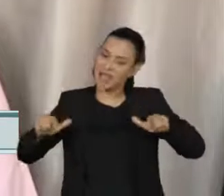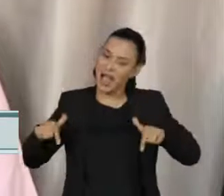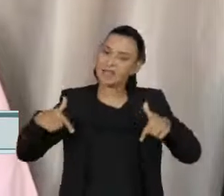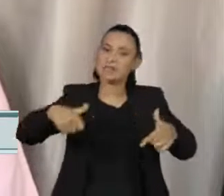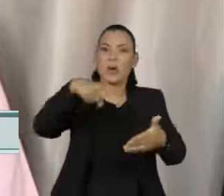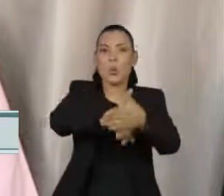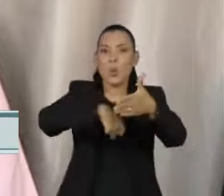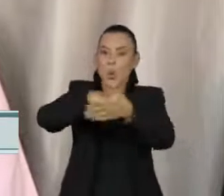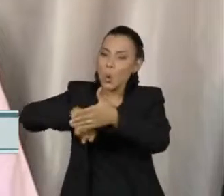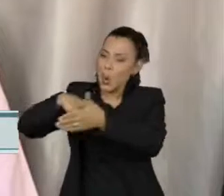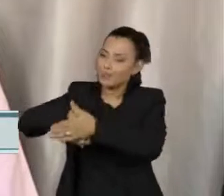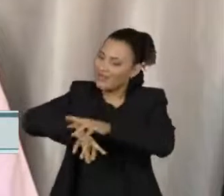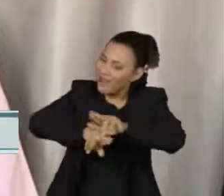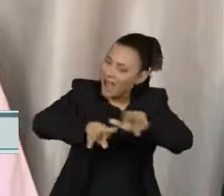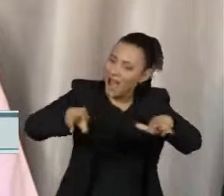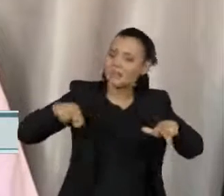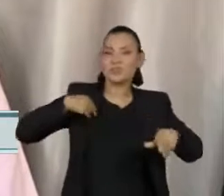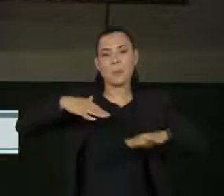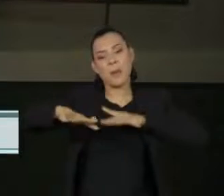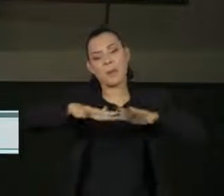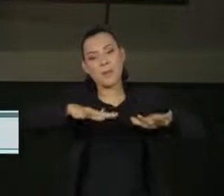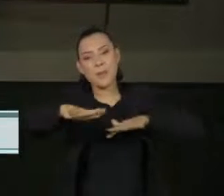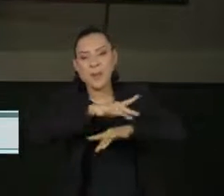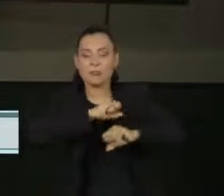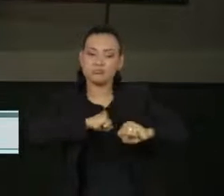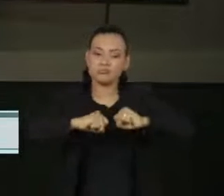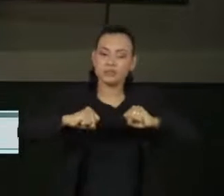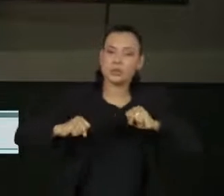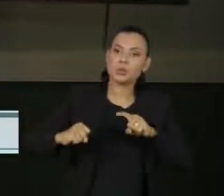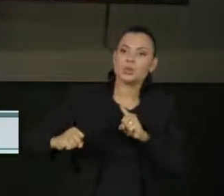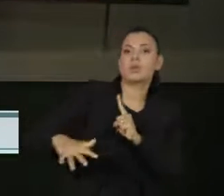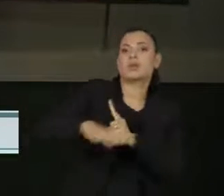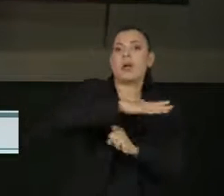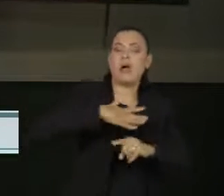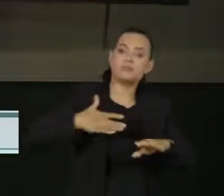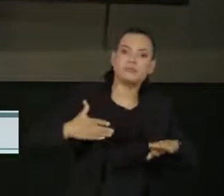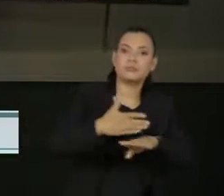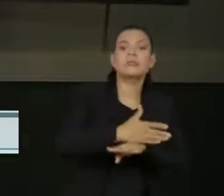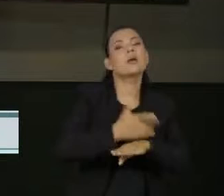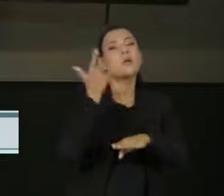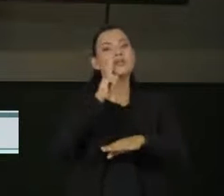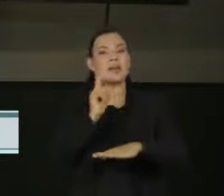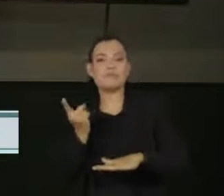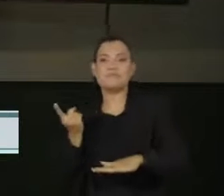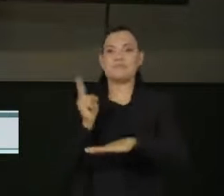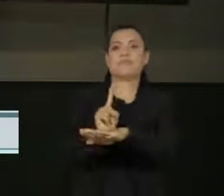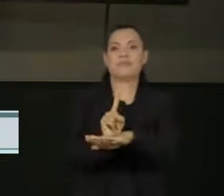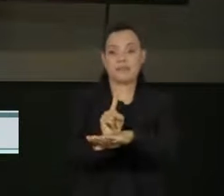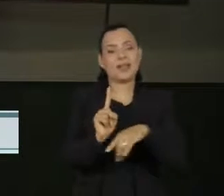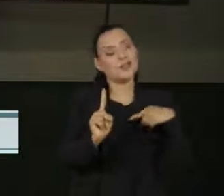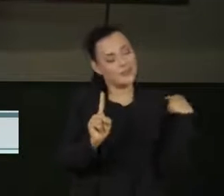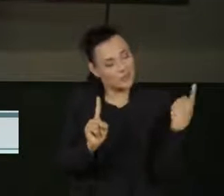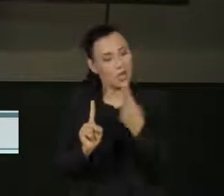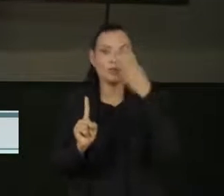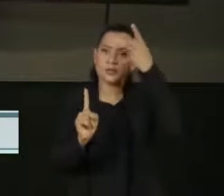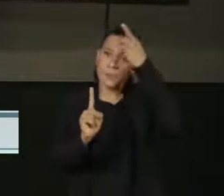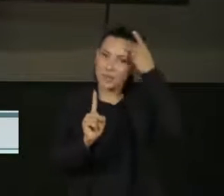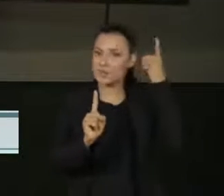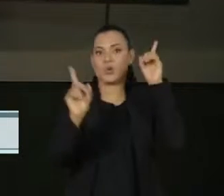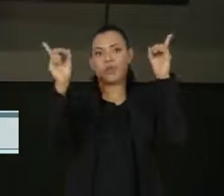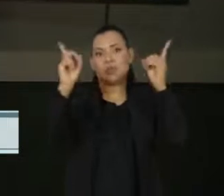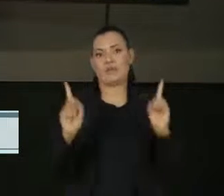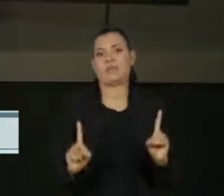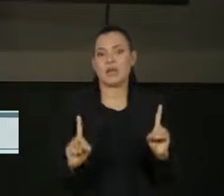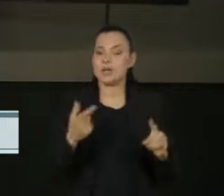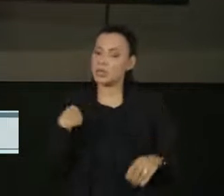dentre outras instâncias de participação social, que possibilitam o nosso protagonismo, nós, pessoas com deficiência, falando